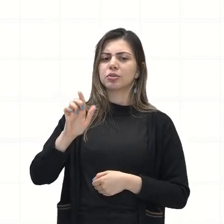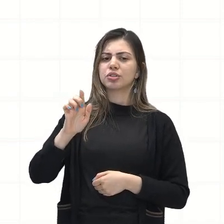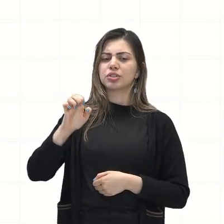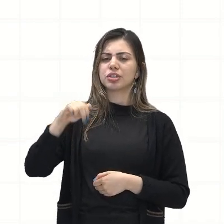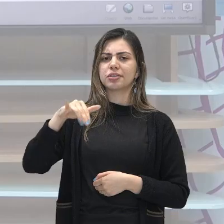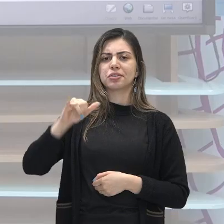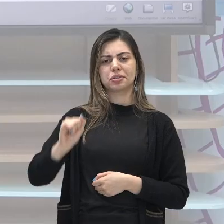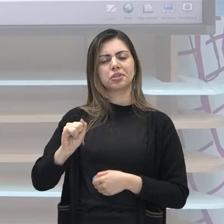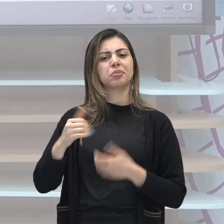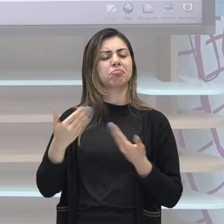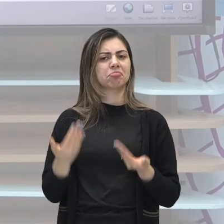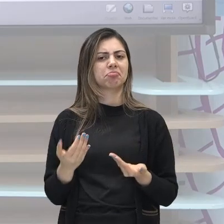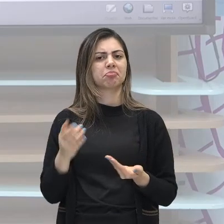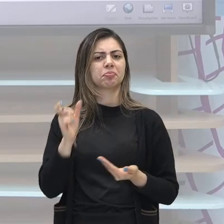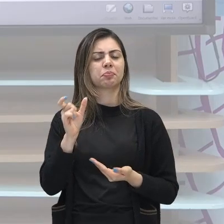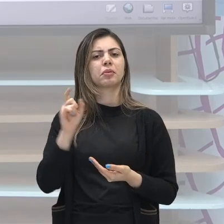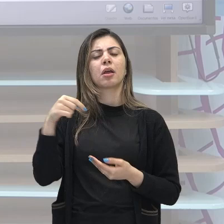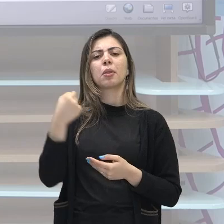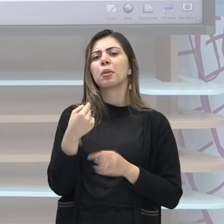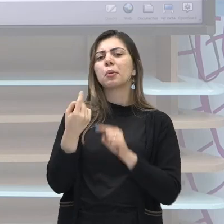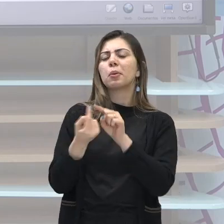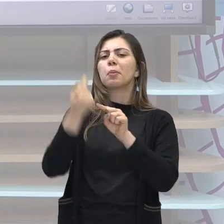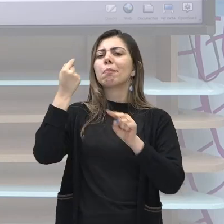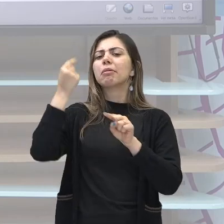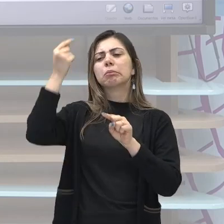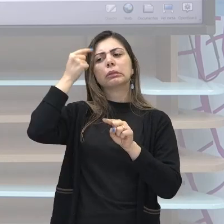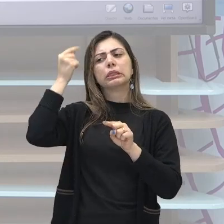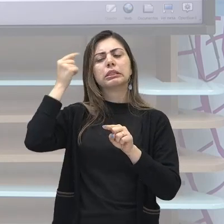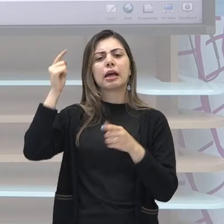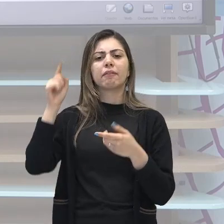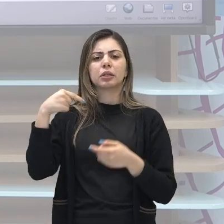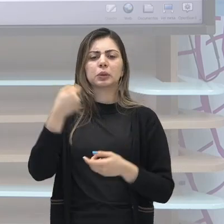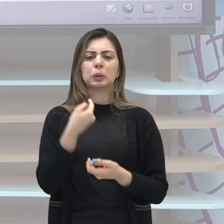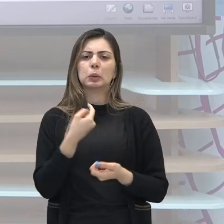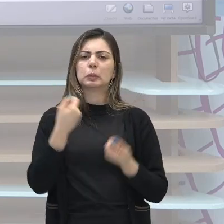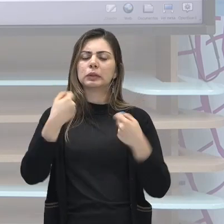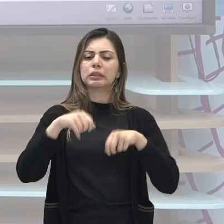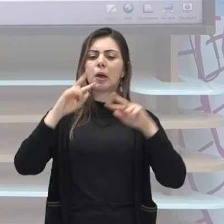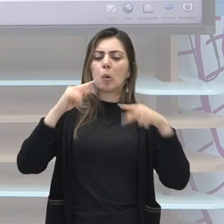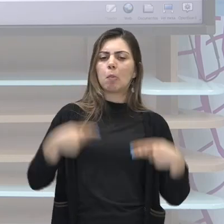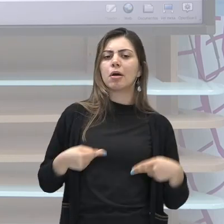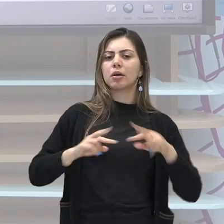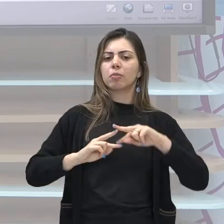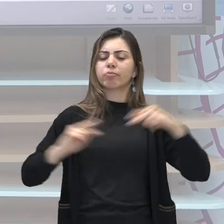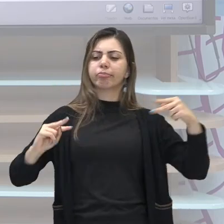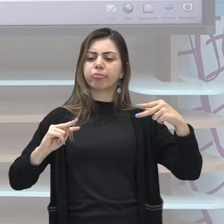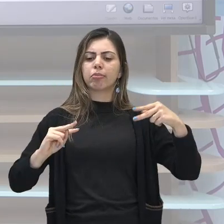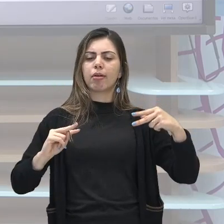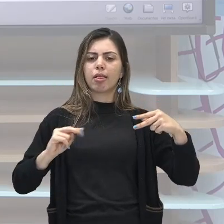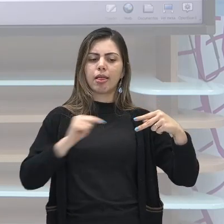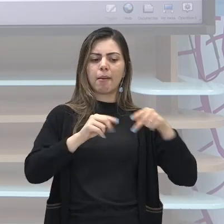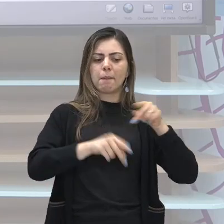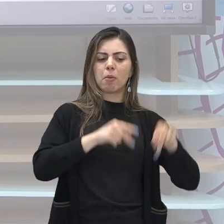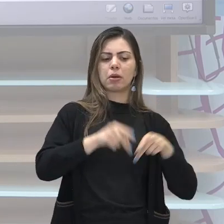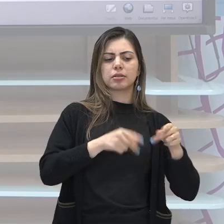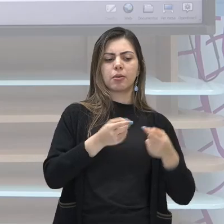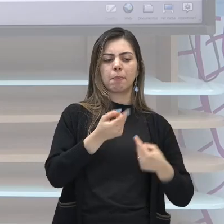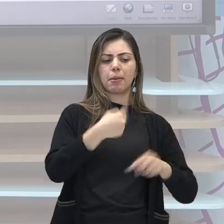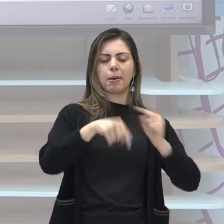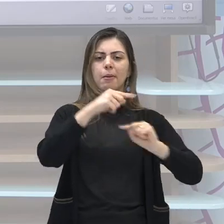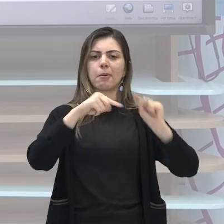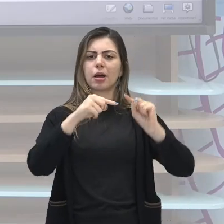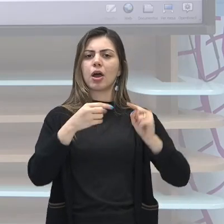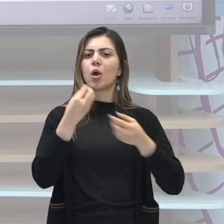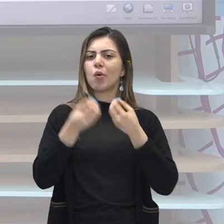complexo, porque acreditava-se que você poderia melhorar um povo, né,